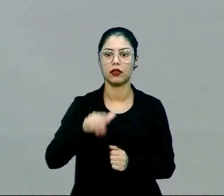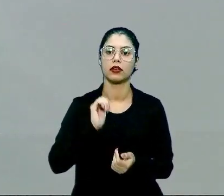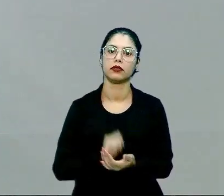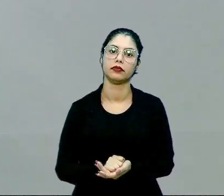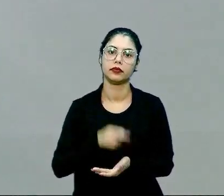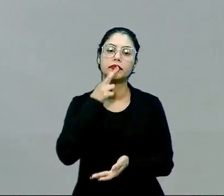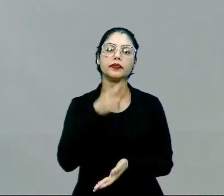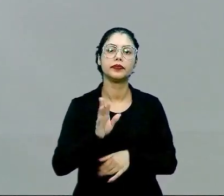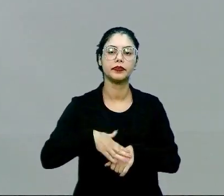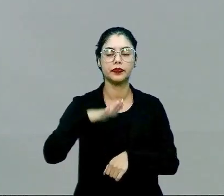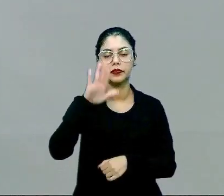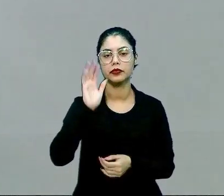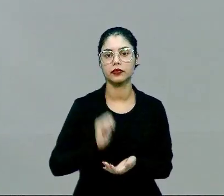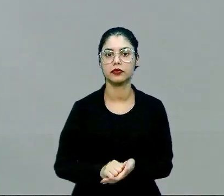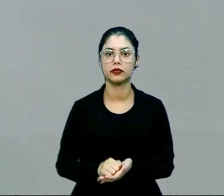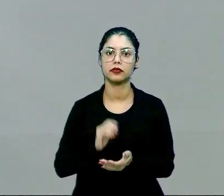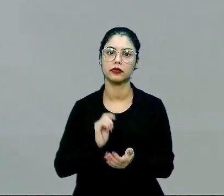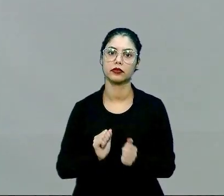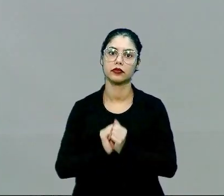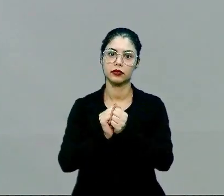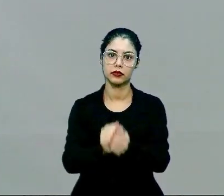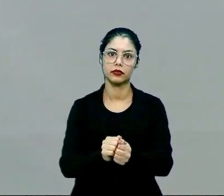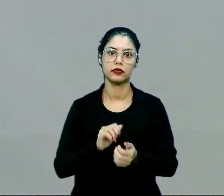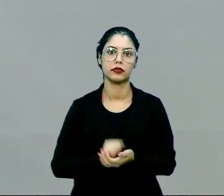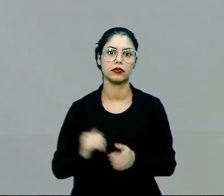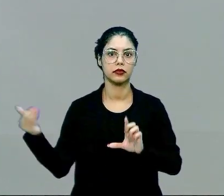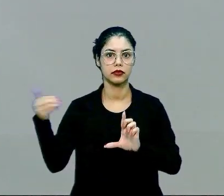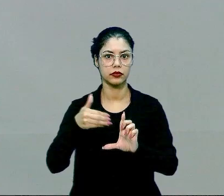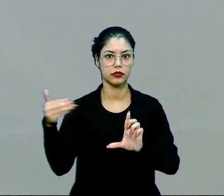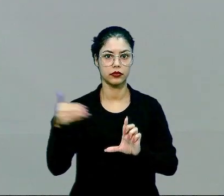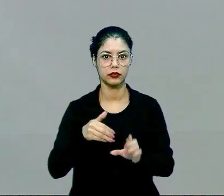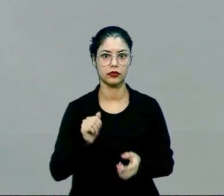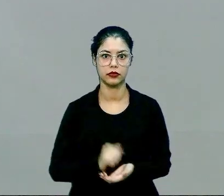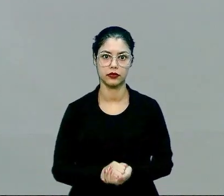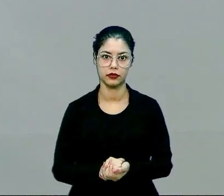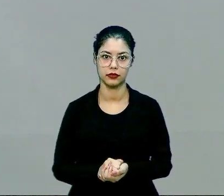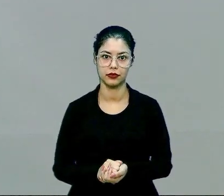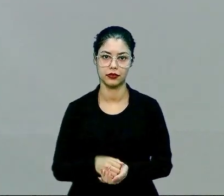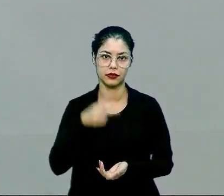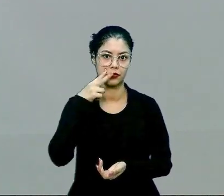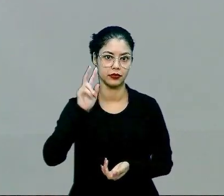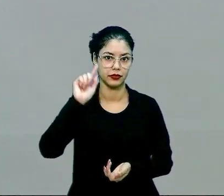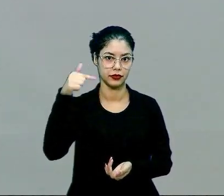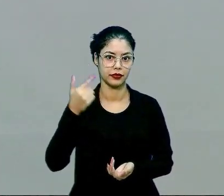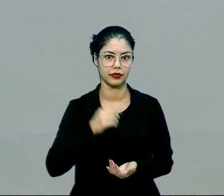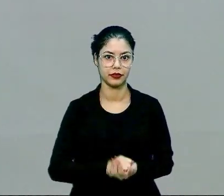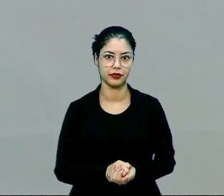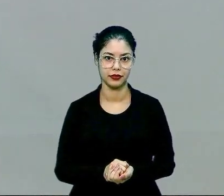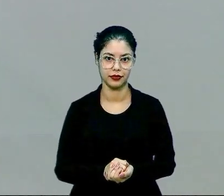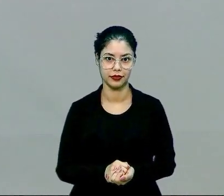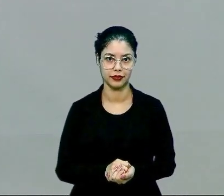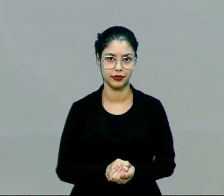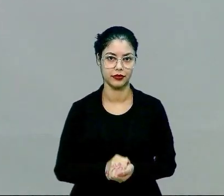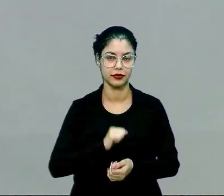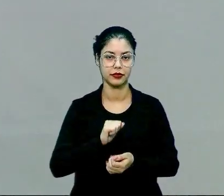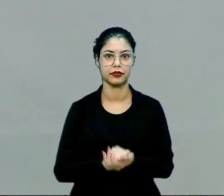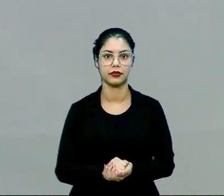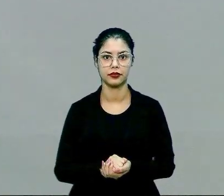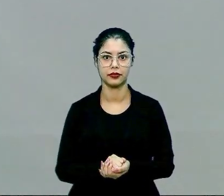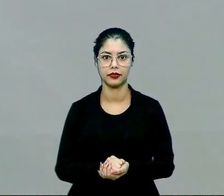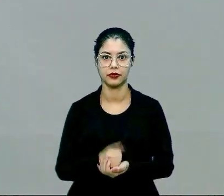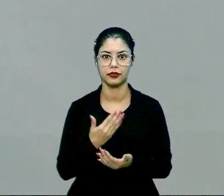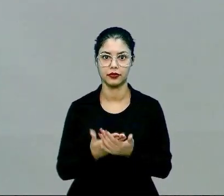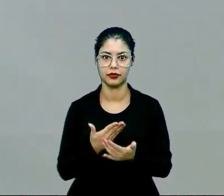aula e responder mais questões, segue com a gente, vai nos acompanhando aí nas plataformas e nos vemos aí em próximas.